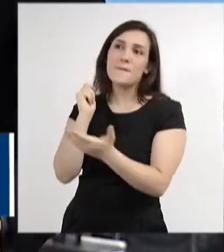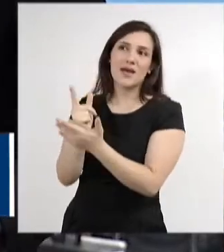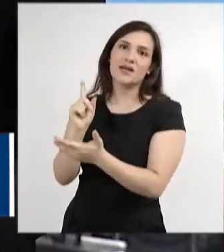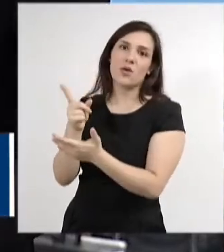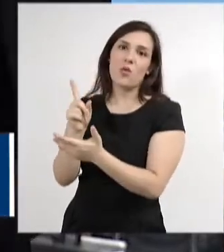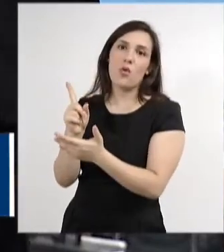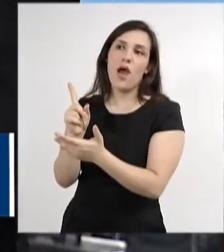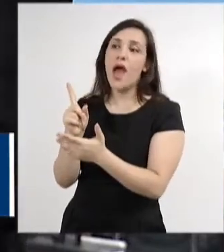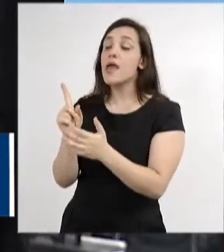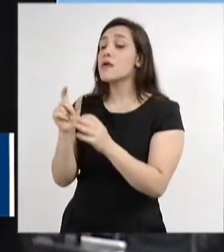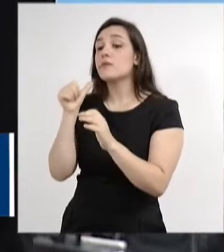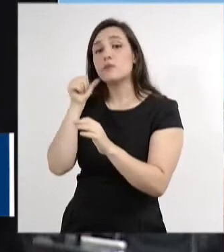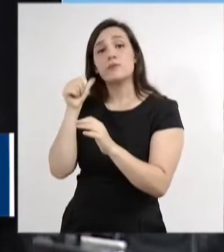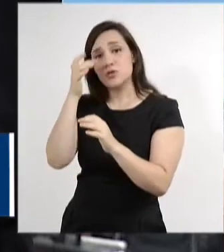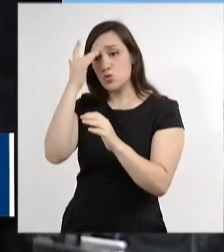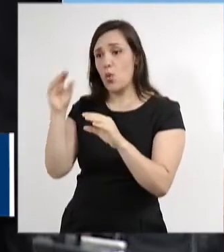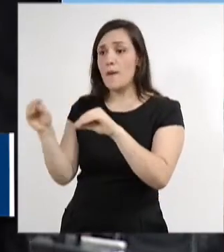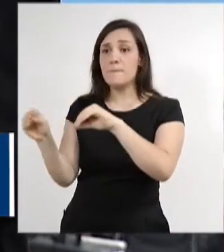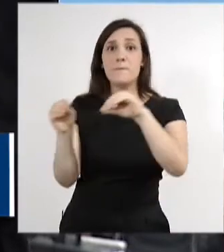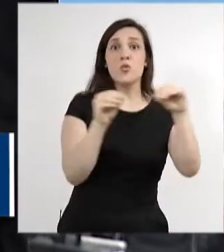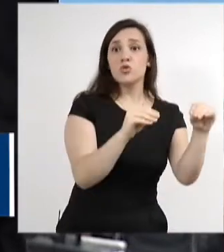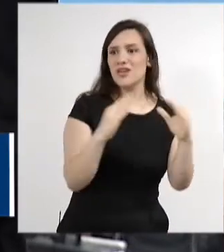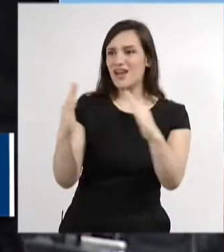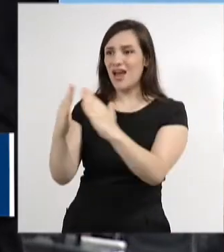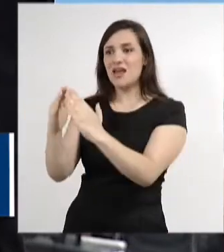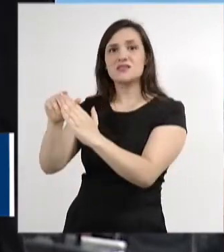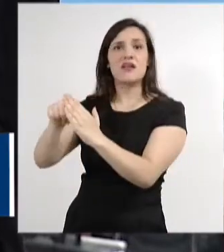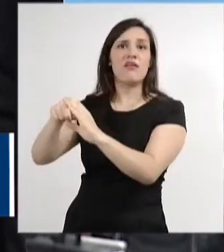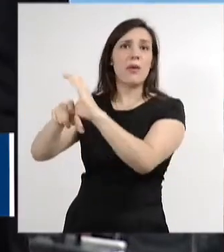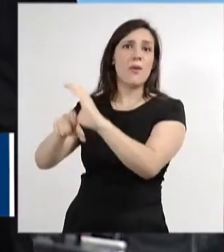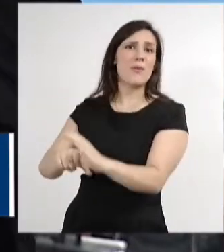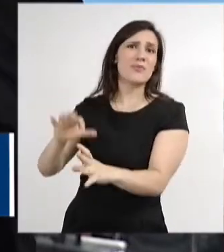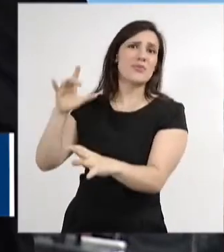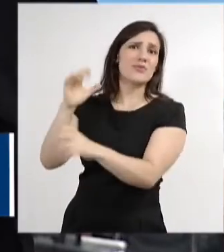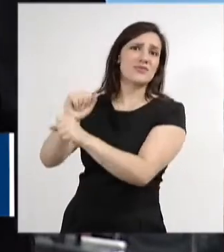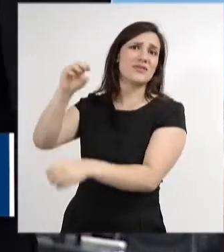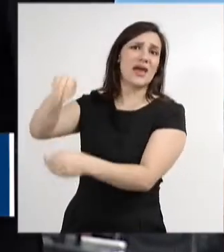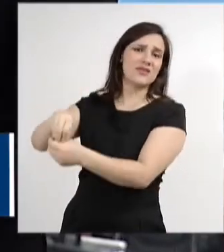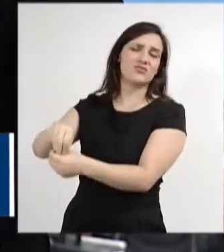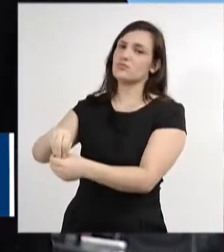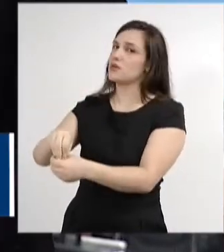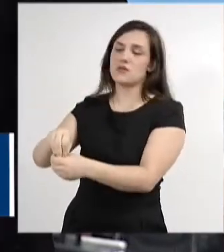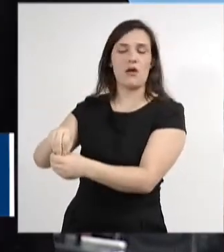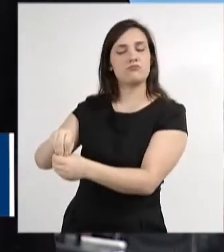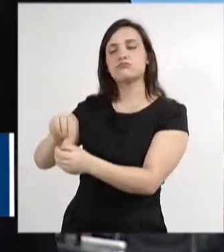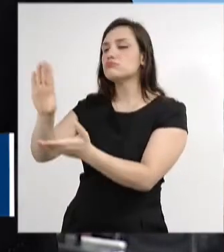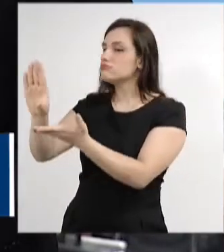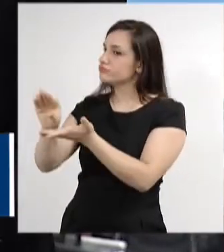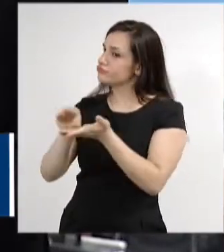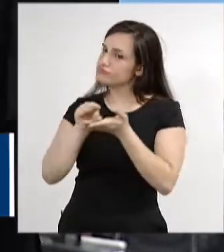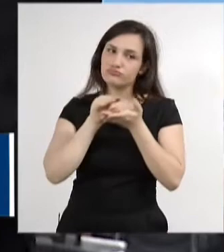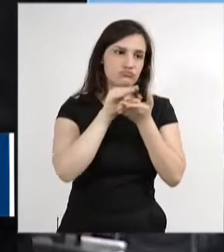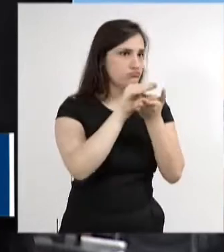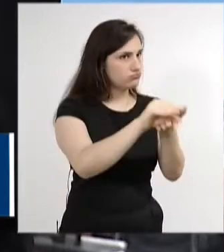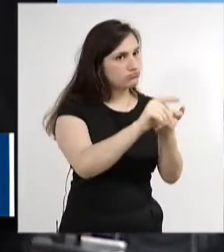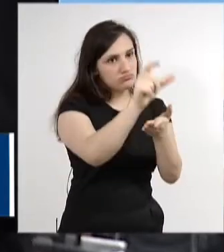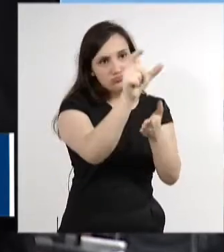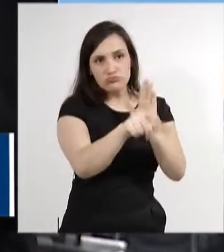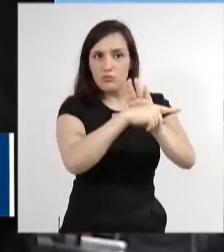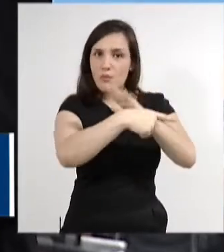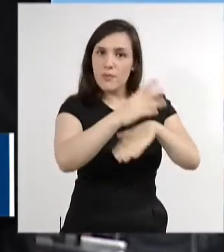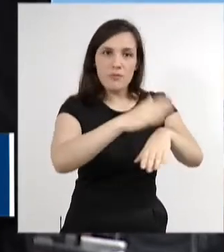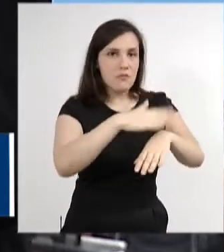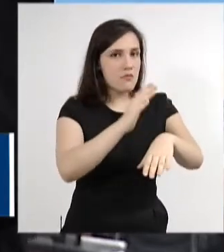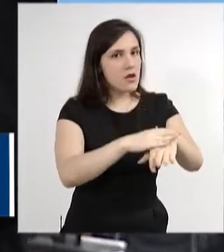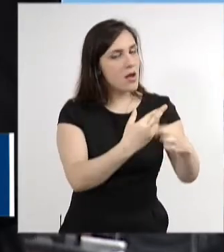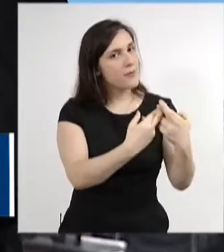ao imóvel. Ou seja, a gente acaba reduzindo aí toda uma situação que é complicada depois de você colocar em dia. Porque muitas vezes você muda